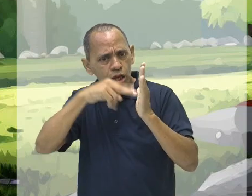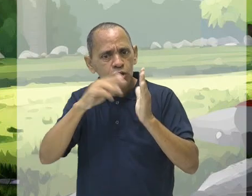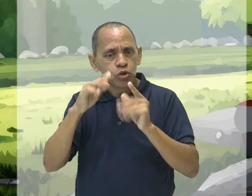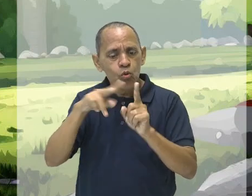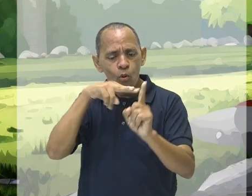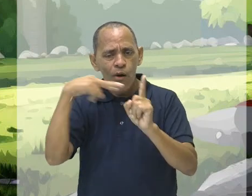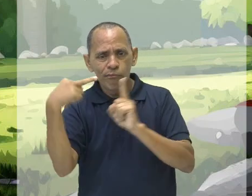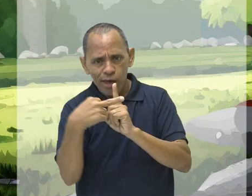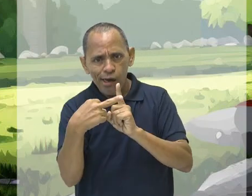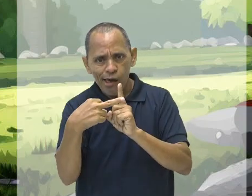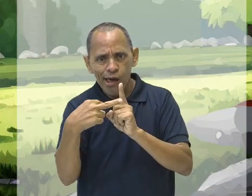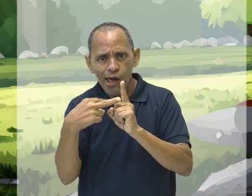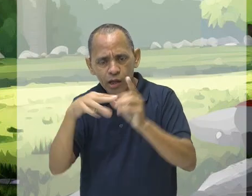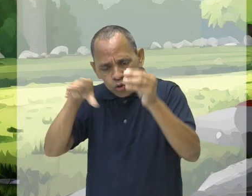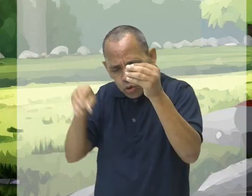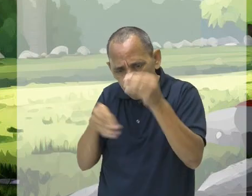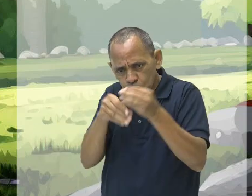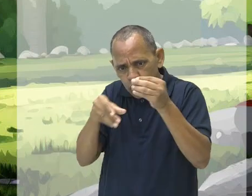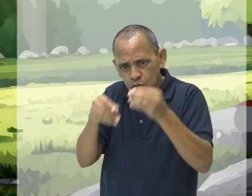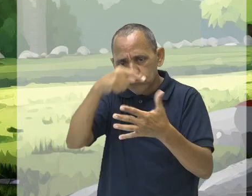narrativa possam ser por ele